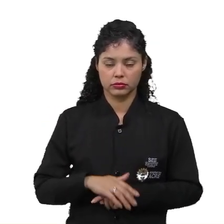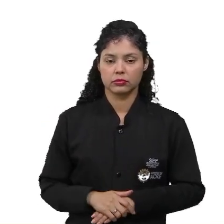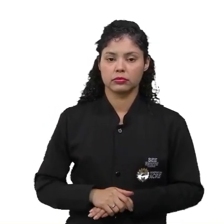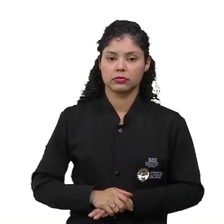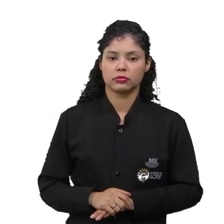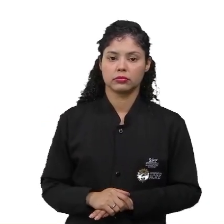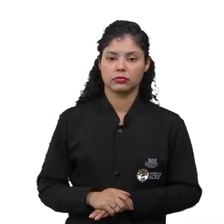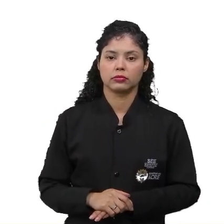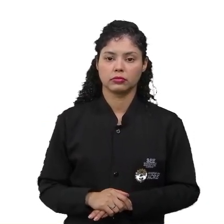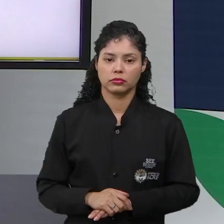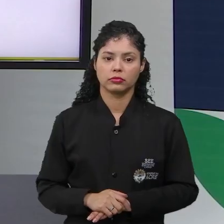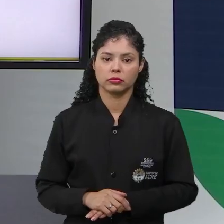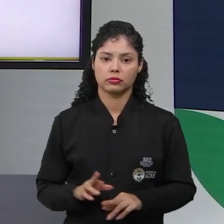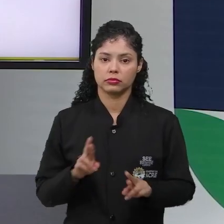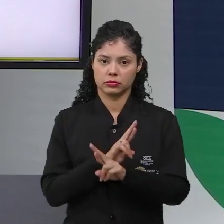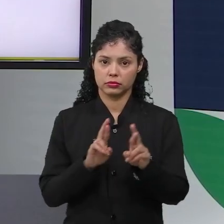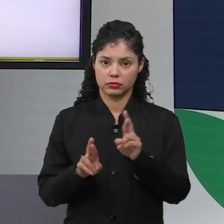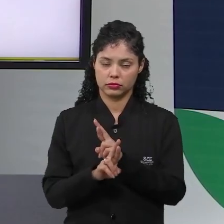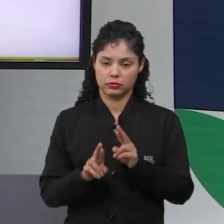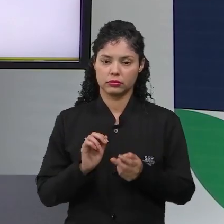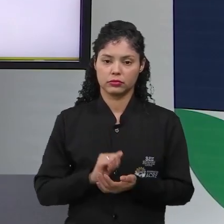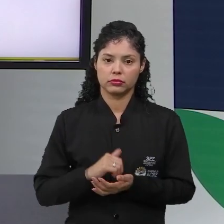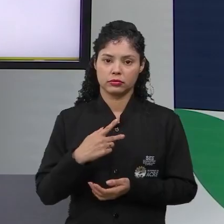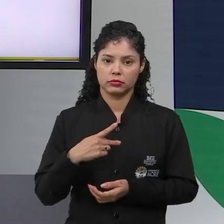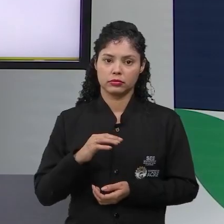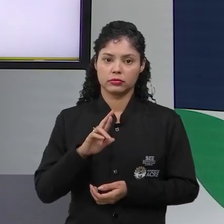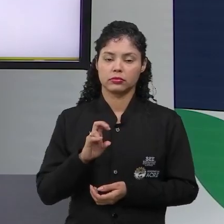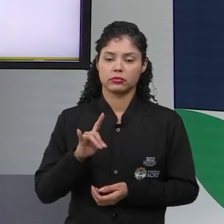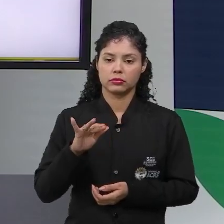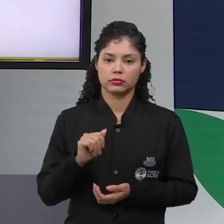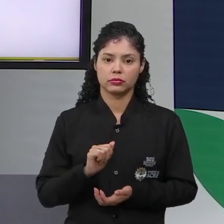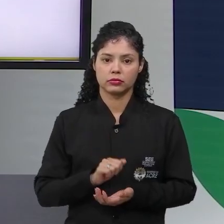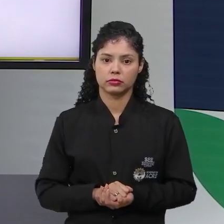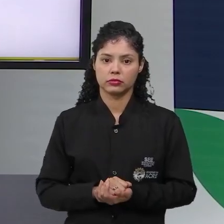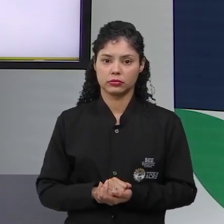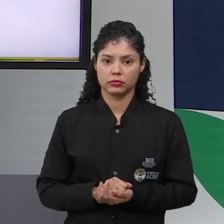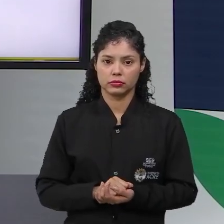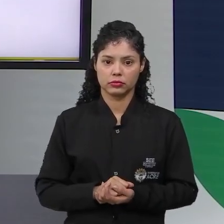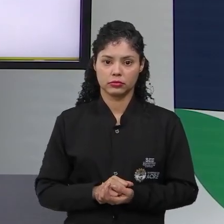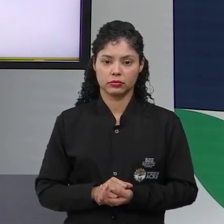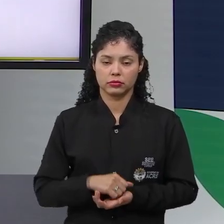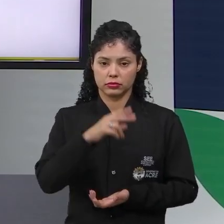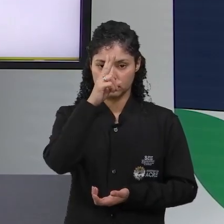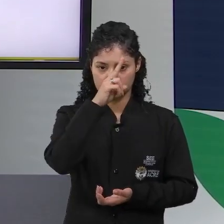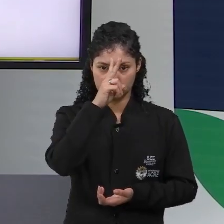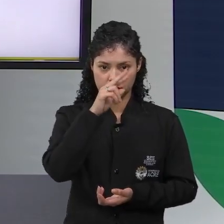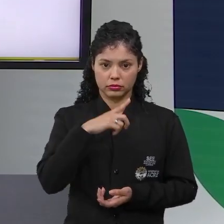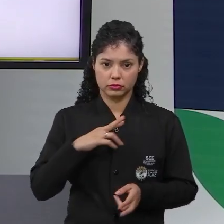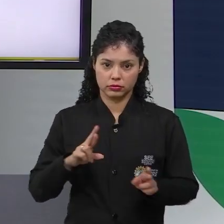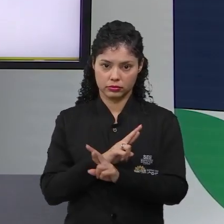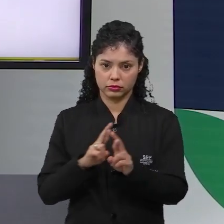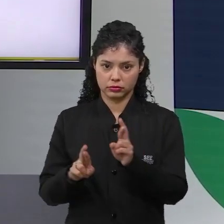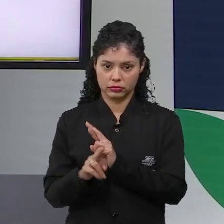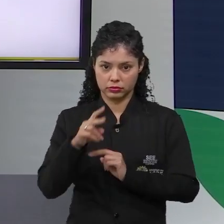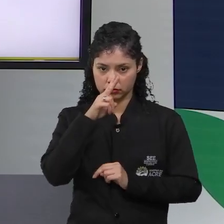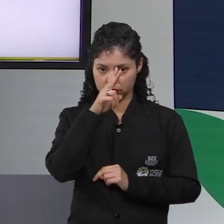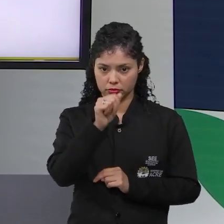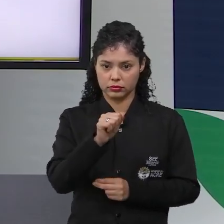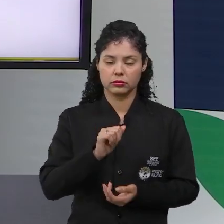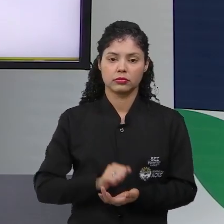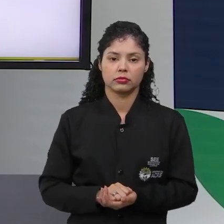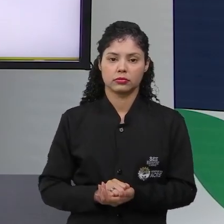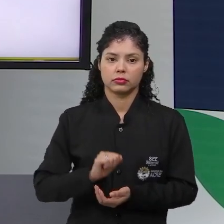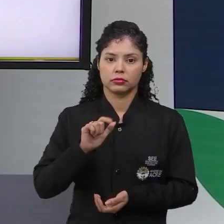logaritmo, essa relação dele com as potências. Então, mais uma vez, lembra-se, existe uma relação forte entre o